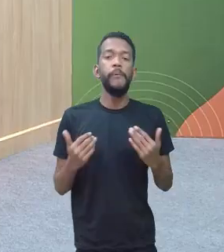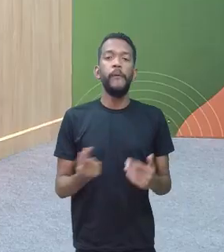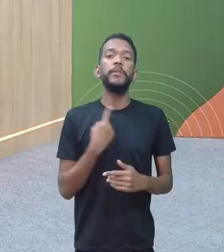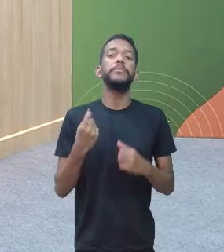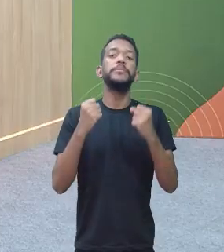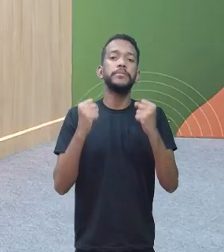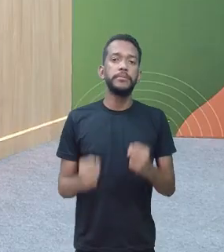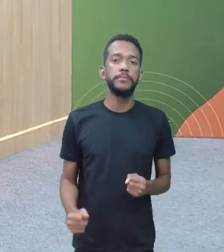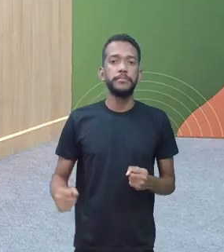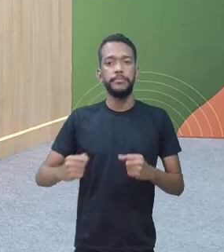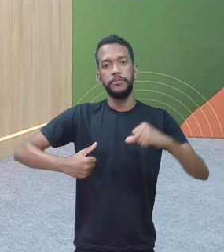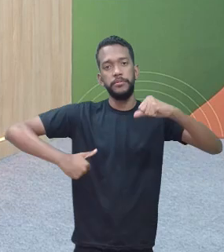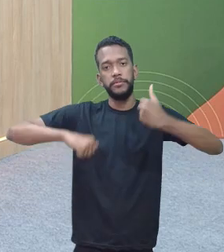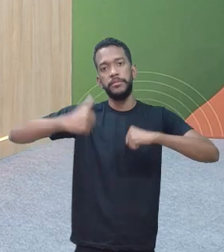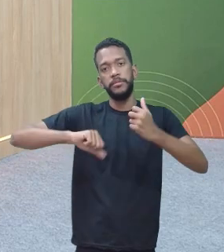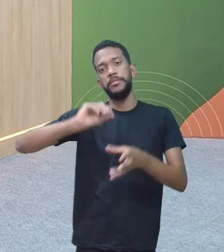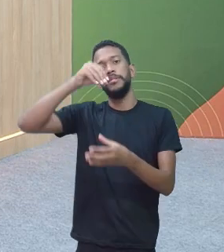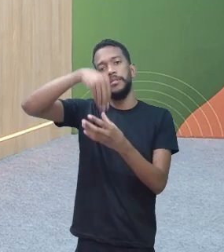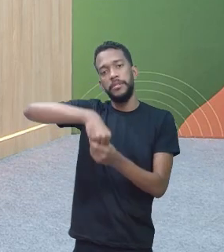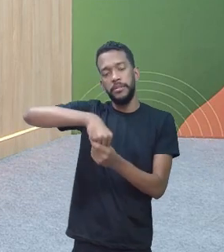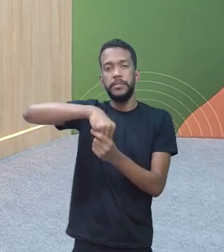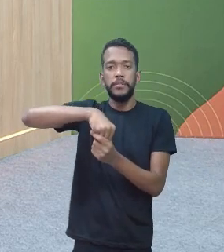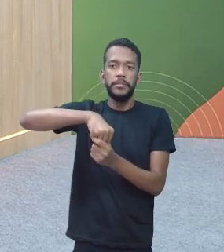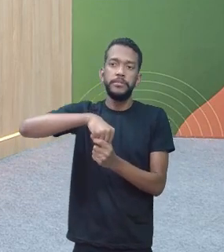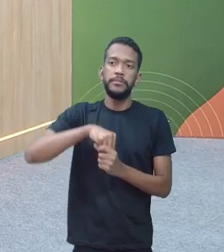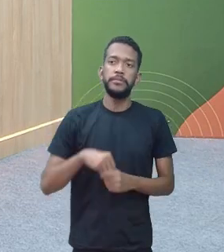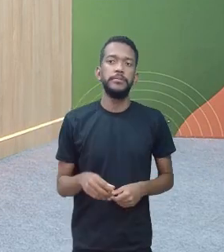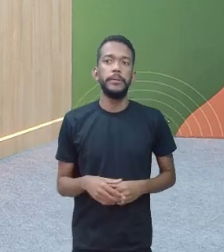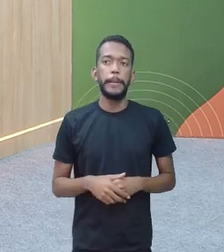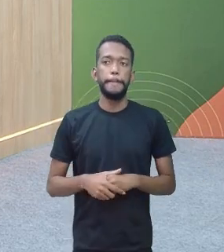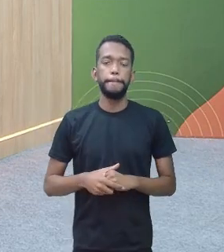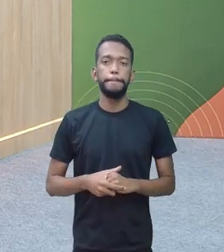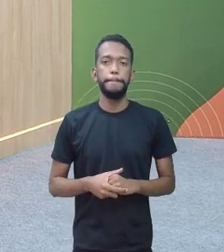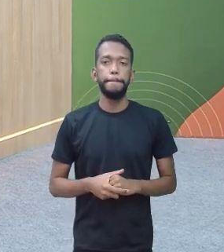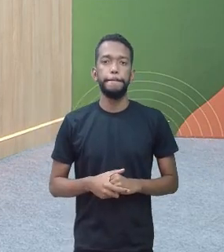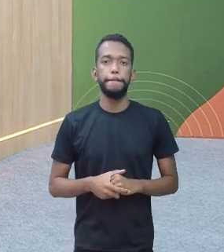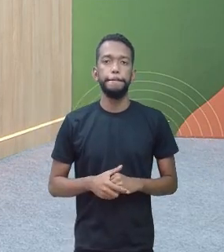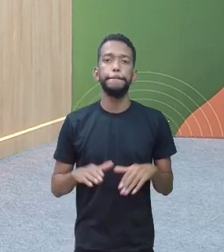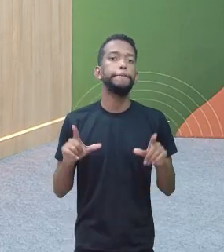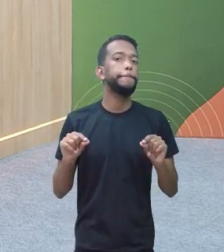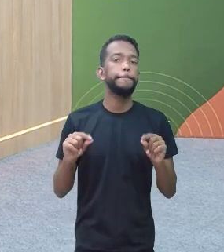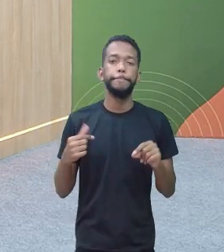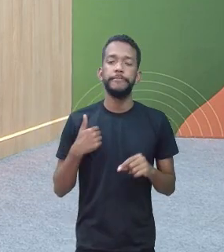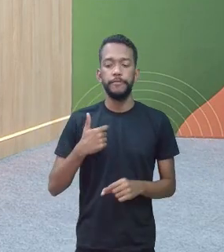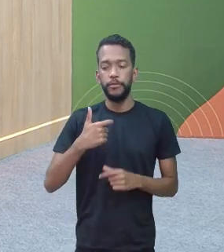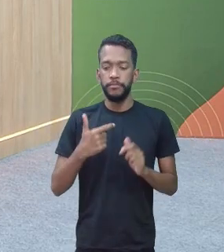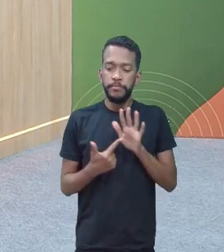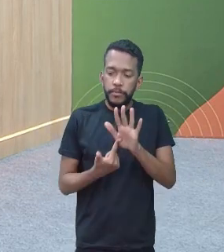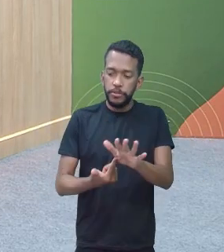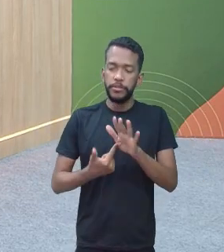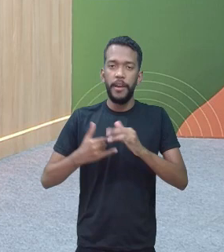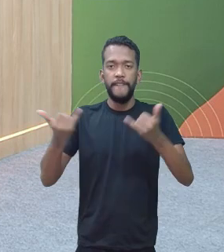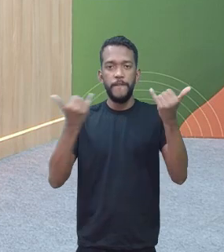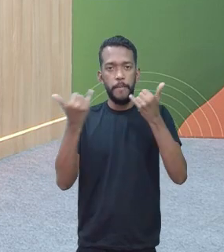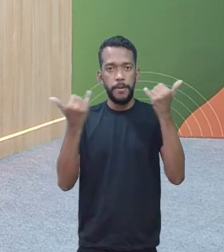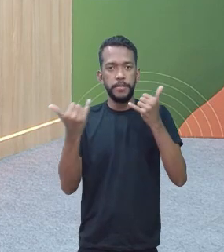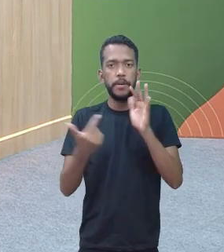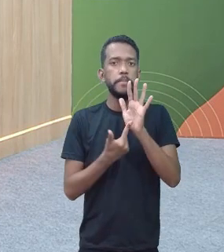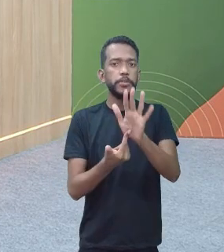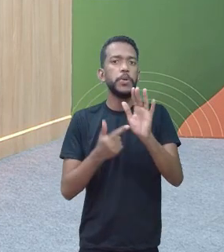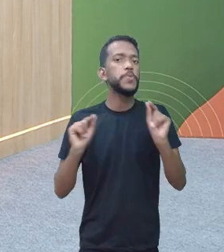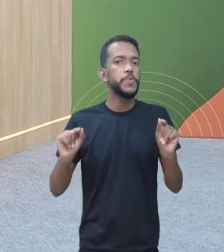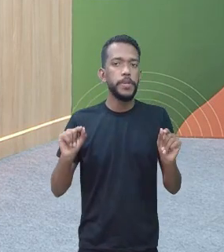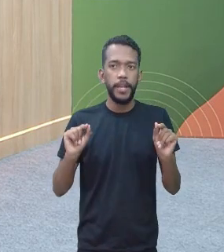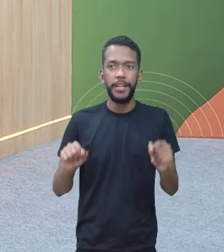de fato, a parte matemática que tem dentro dele, né? O que é que eu vou trazer de informação aqui? Então, se eu fico